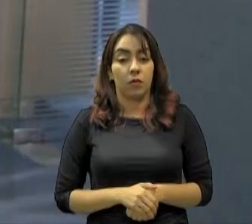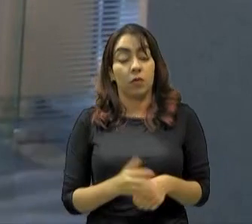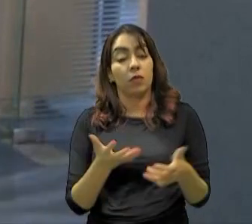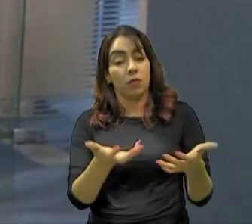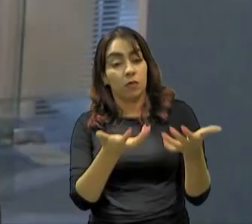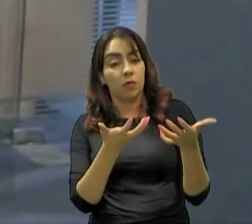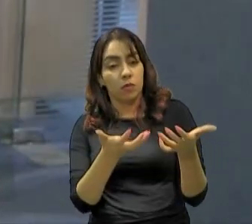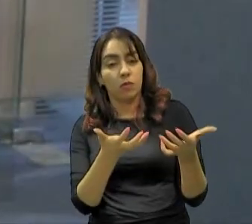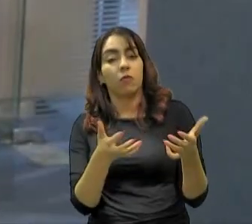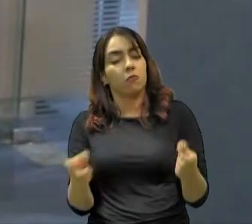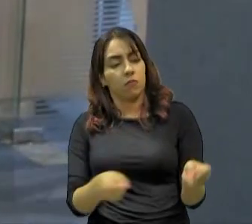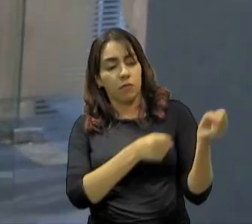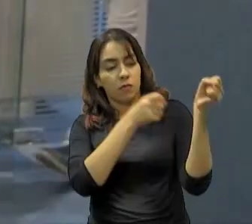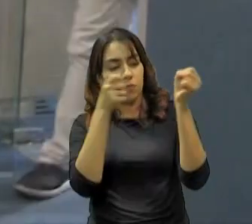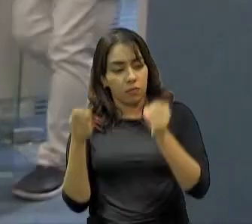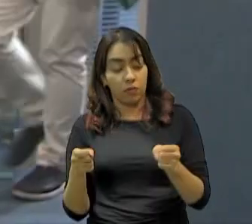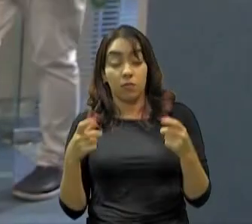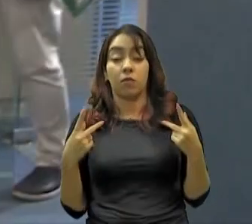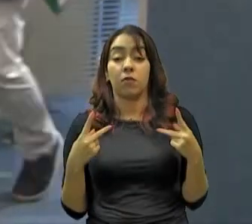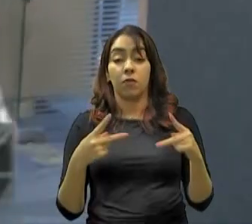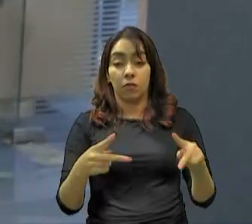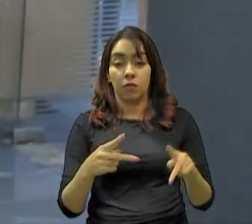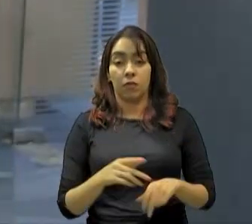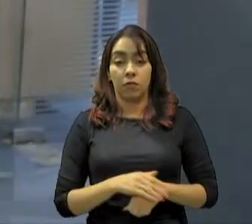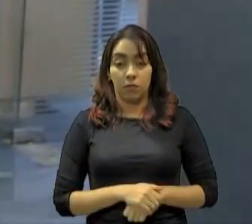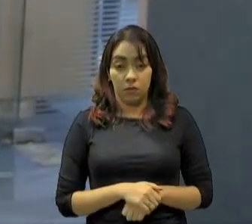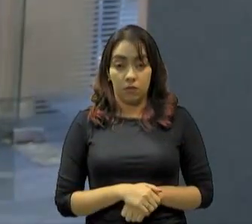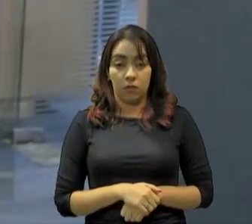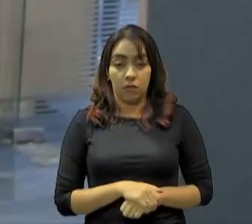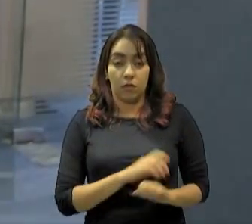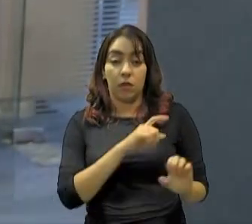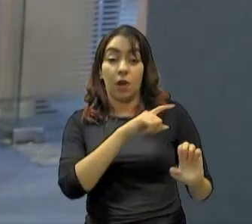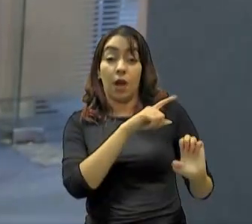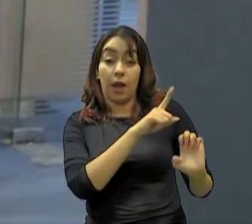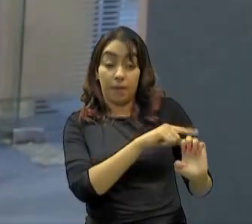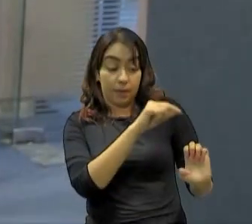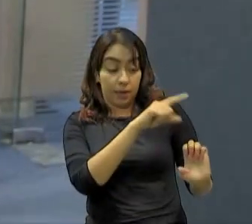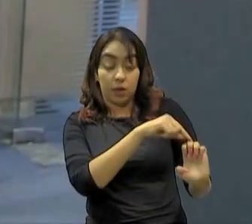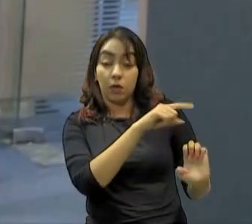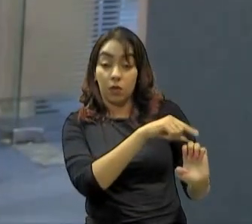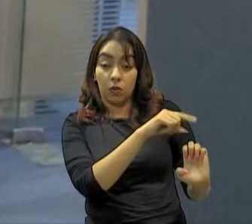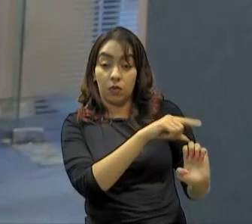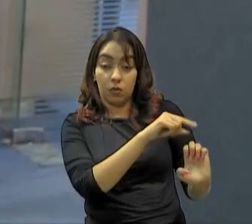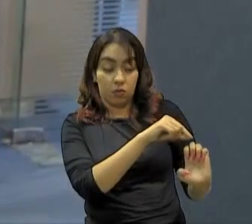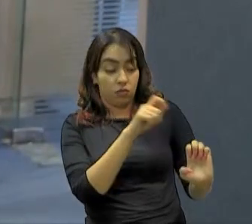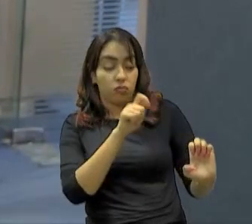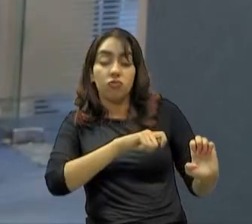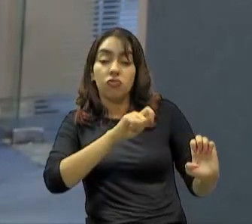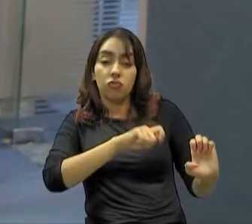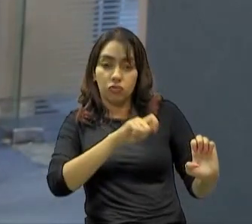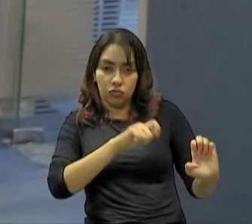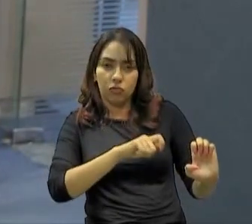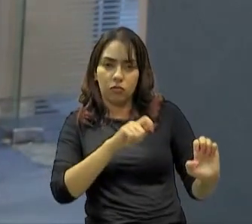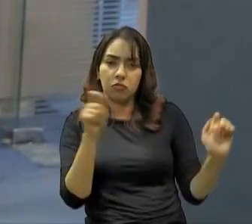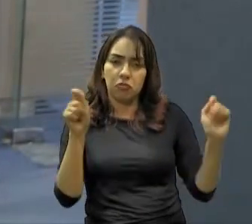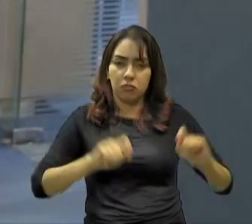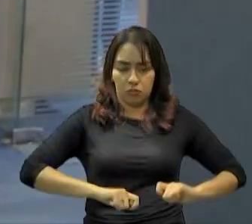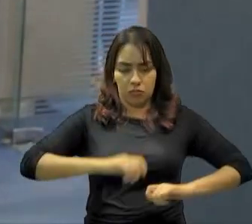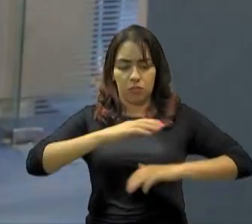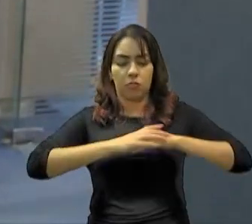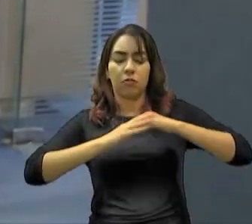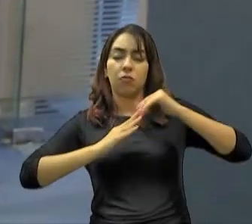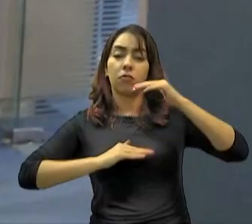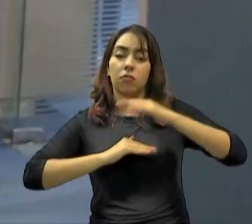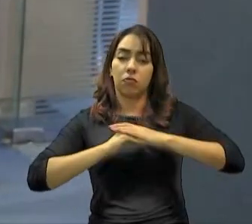fazer com que esse empreendedorismo, que é de essência capaz e de sucesso, seja ampliado.